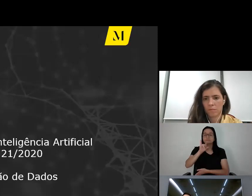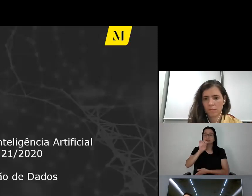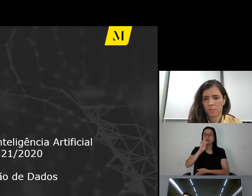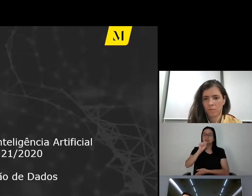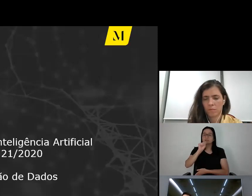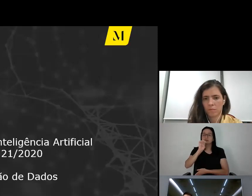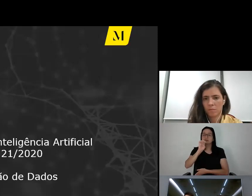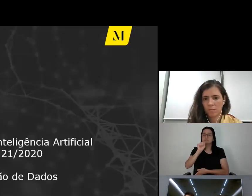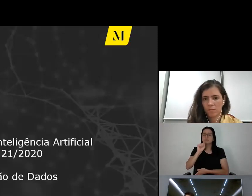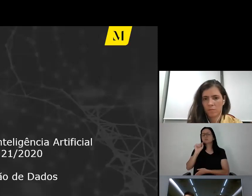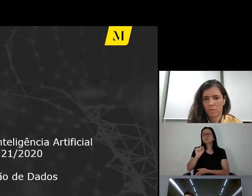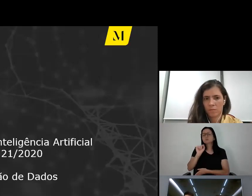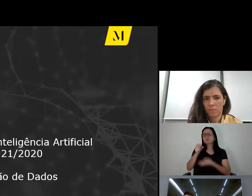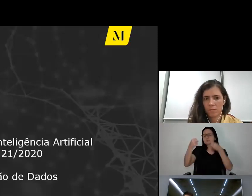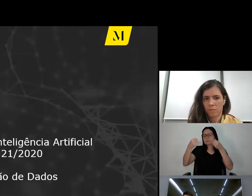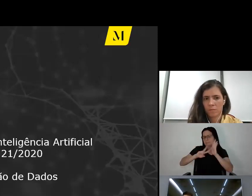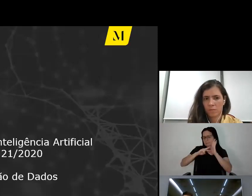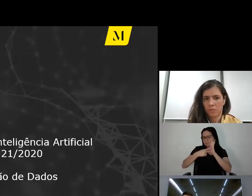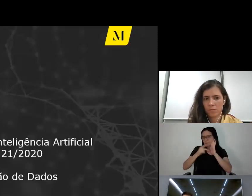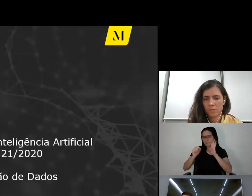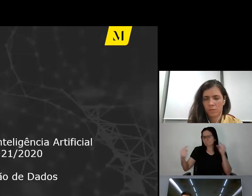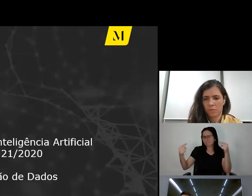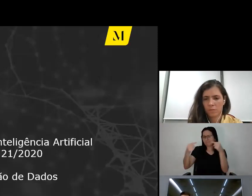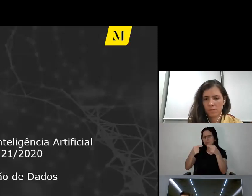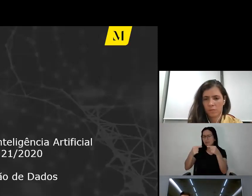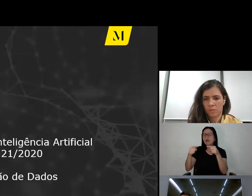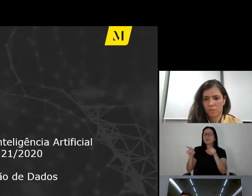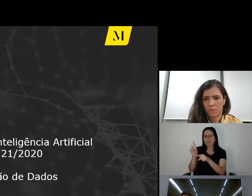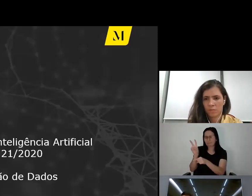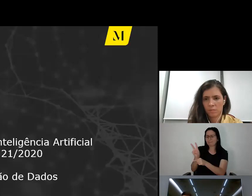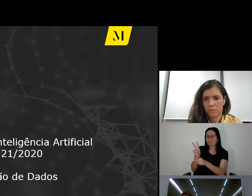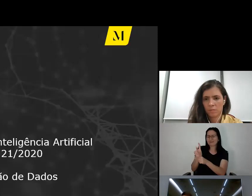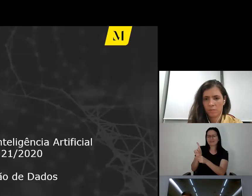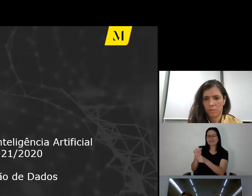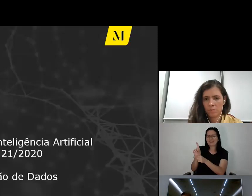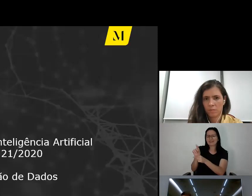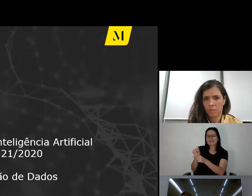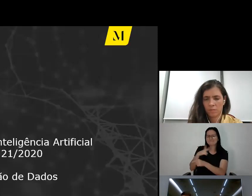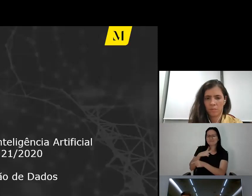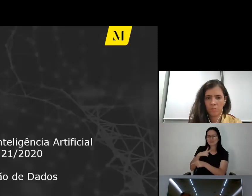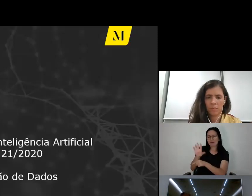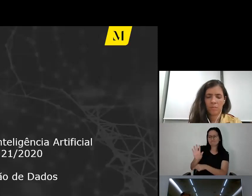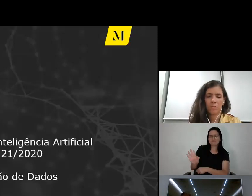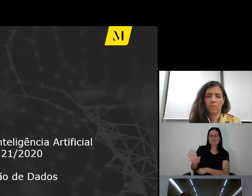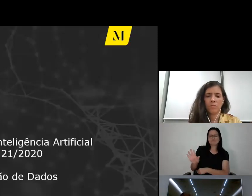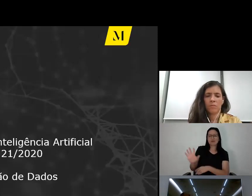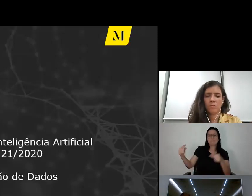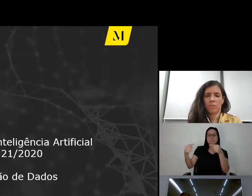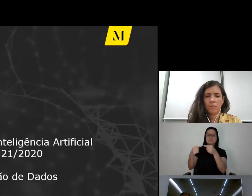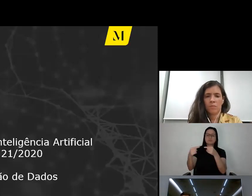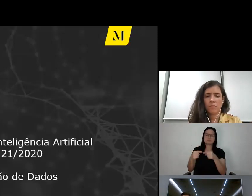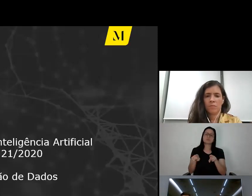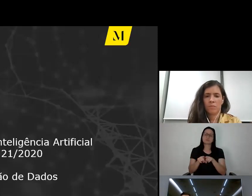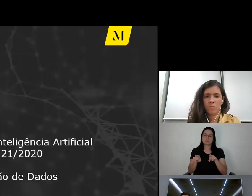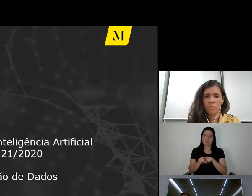também ligando com a parte de proteção de dados e com privacidade. Inteligência artificial, via de regra, está